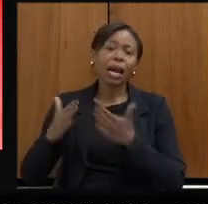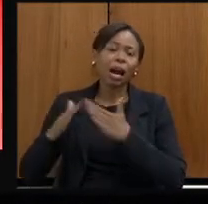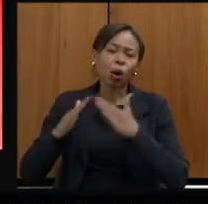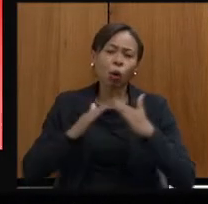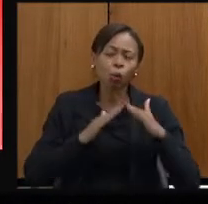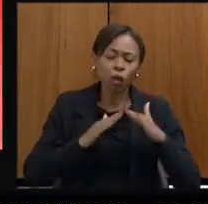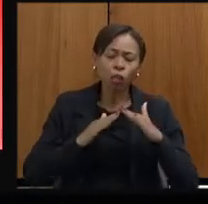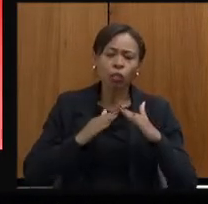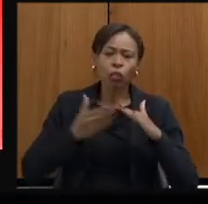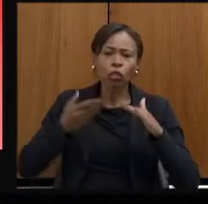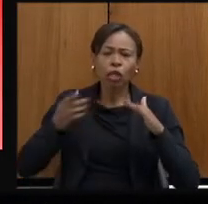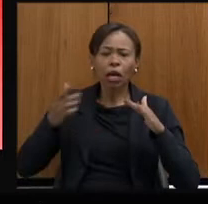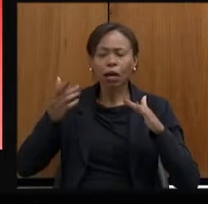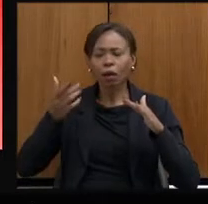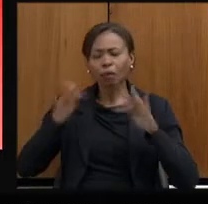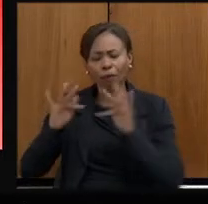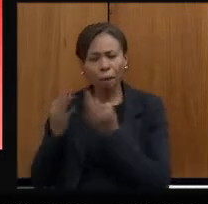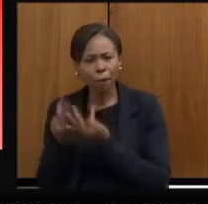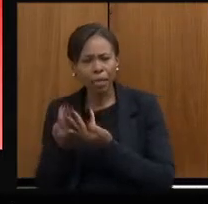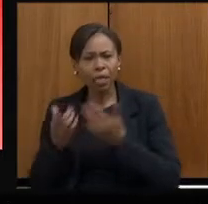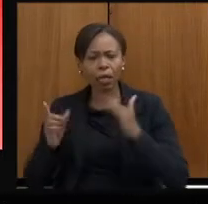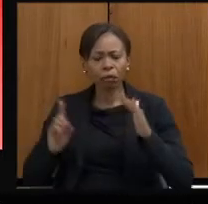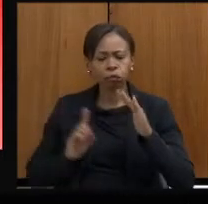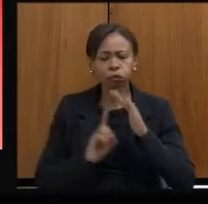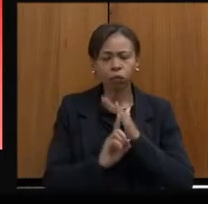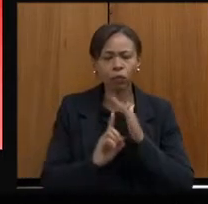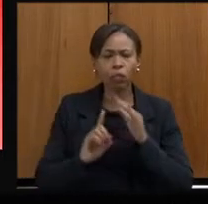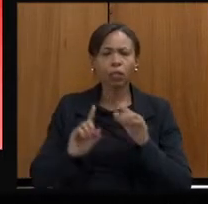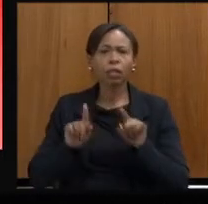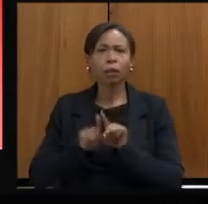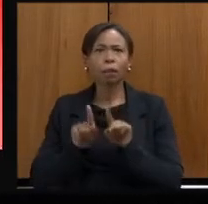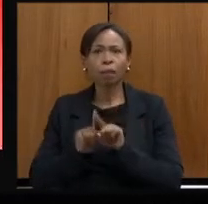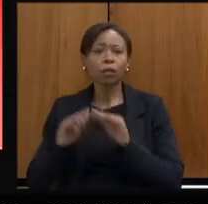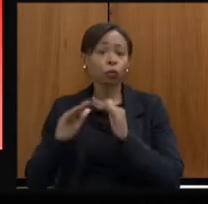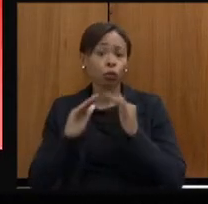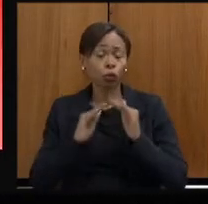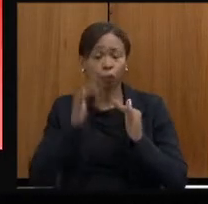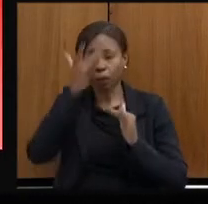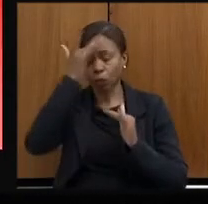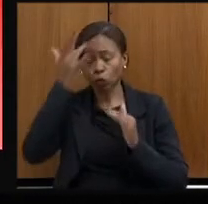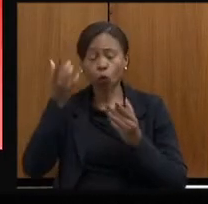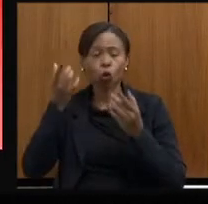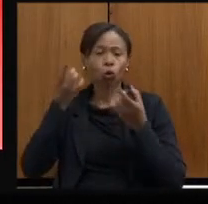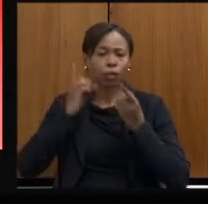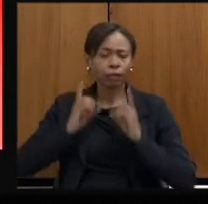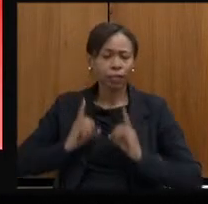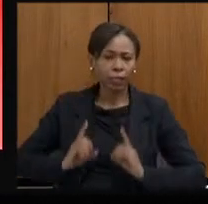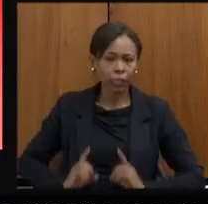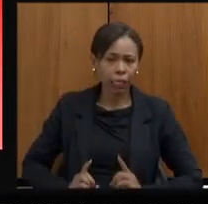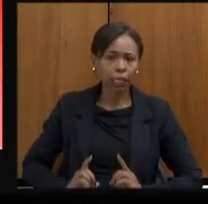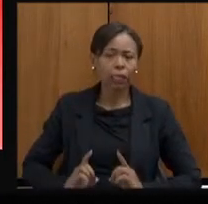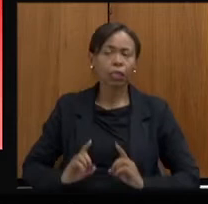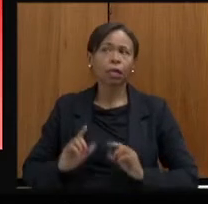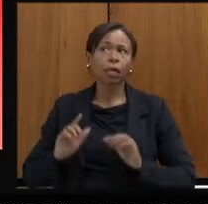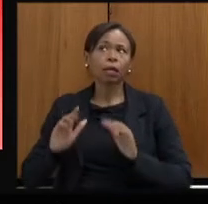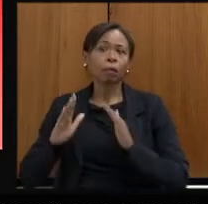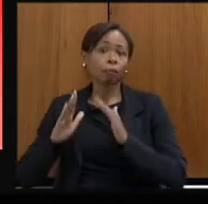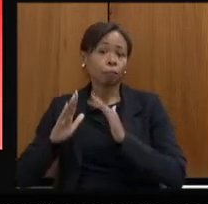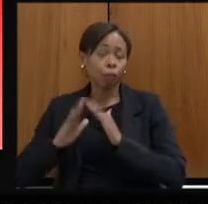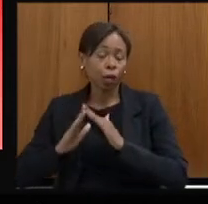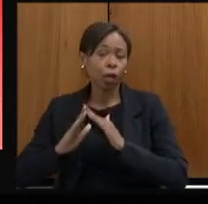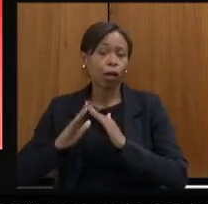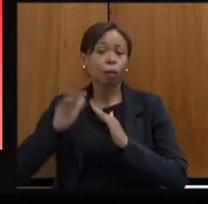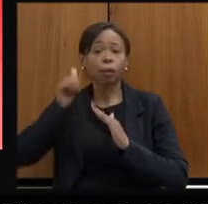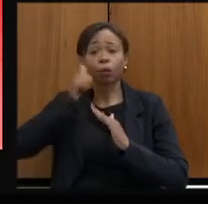acolhimentos para criança e adolescente, 2 acolhimentos para pessoa com deficiência, 1 acolhimento para mulheres em situação de violência doméstica